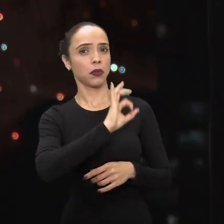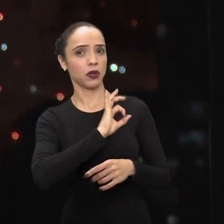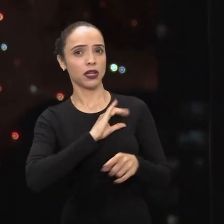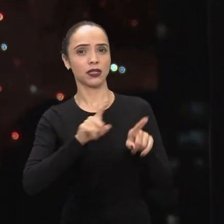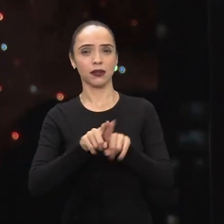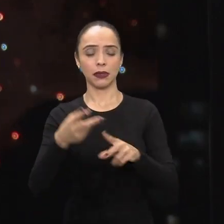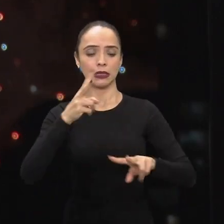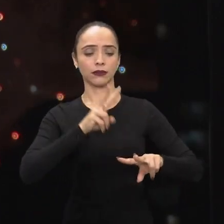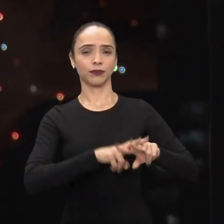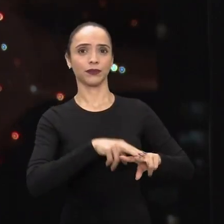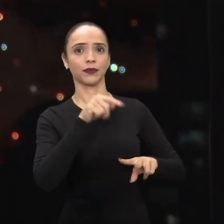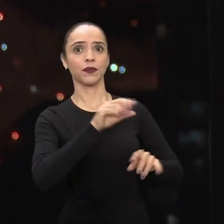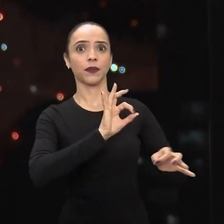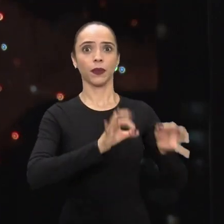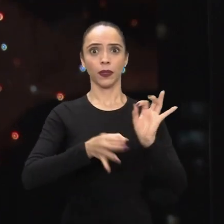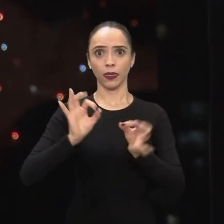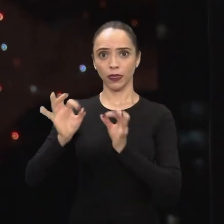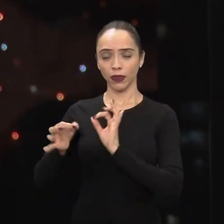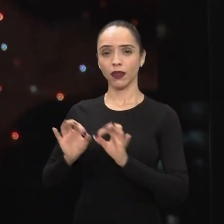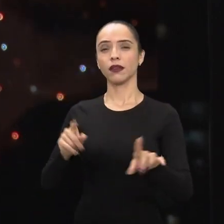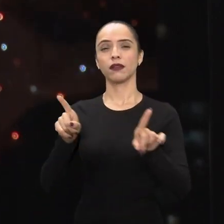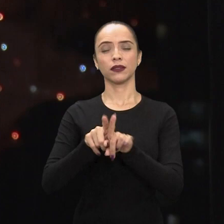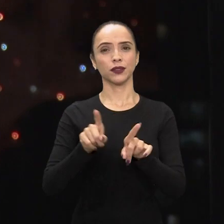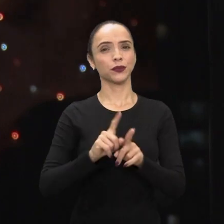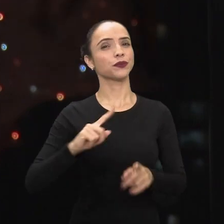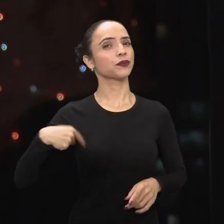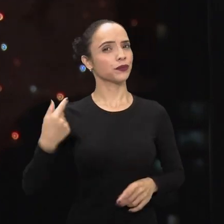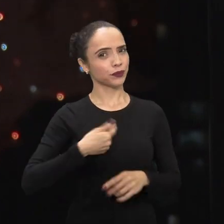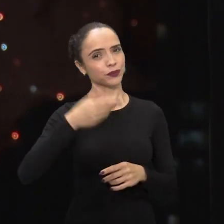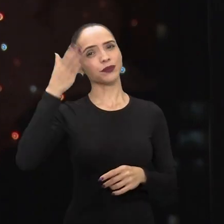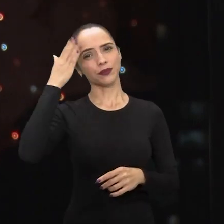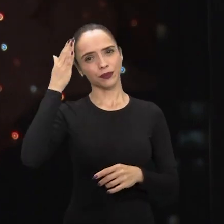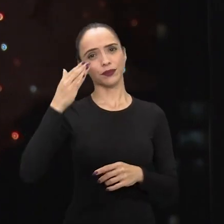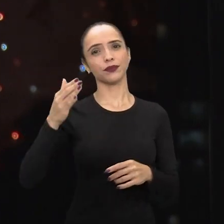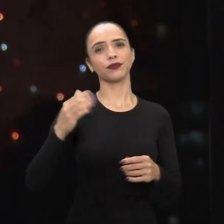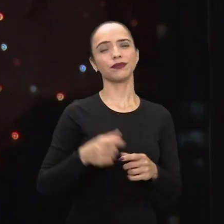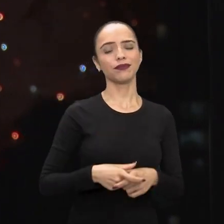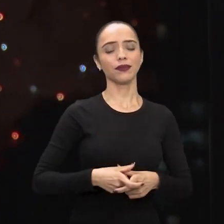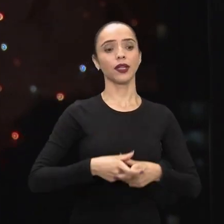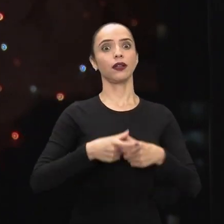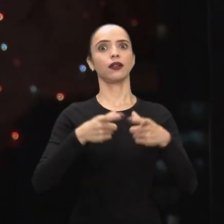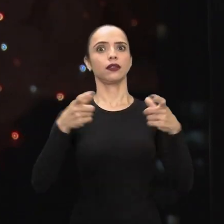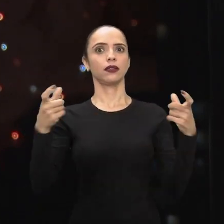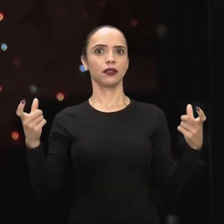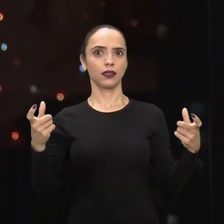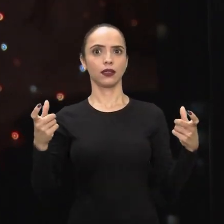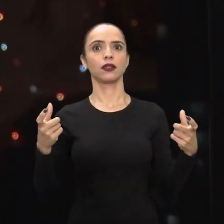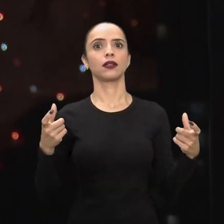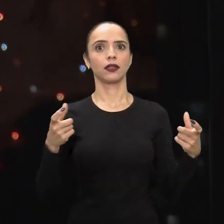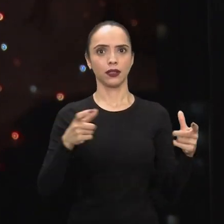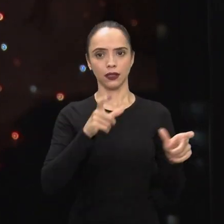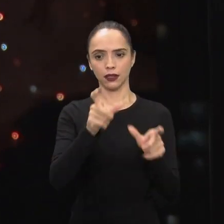do encarceramento da Justiça inclusive né a gente sabe que grande parte dos que estão